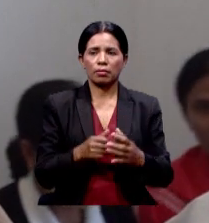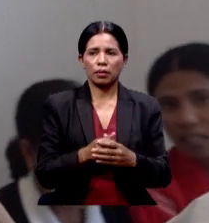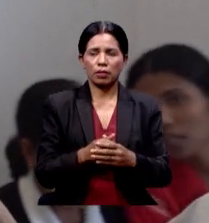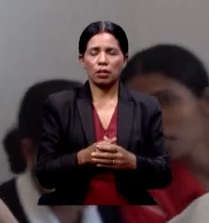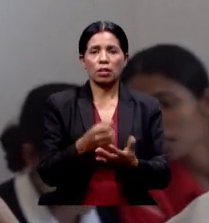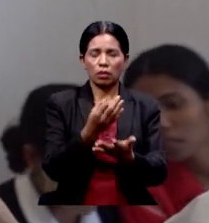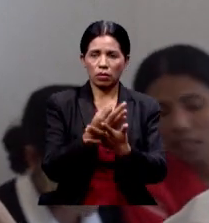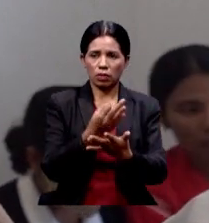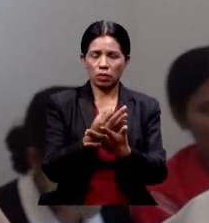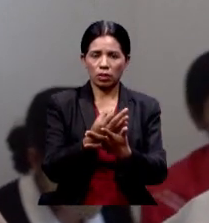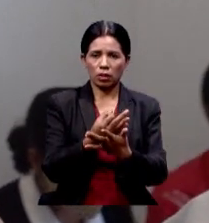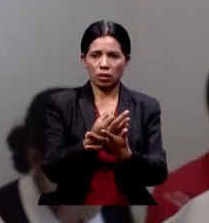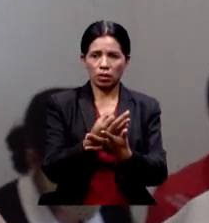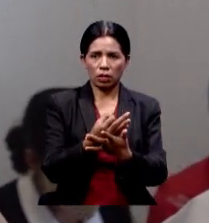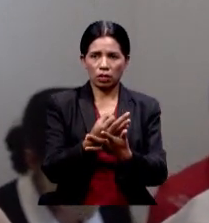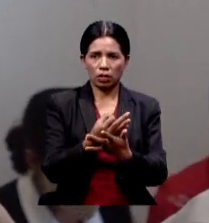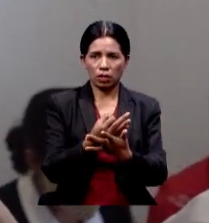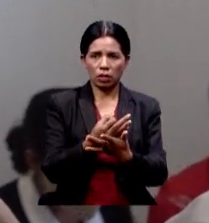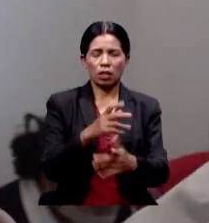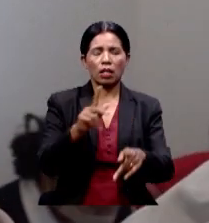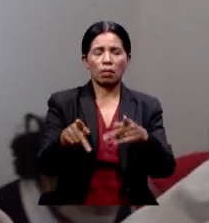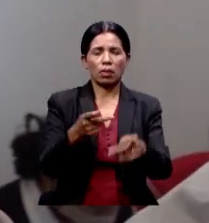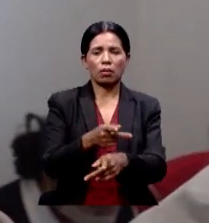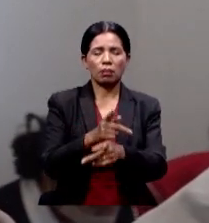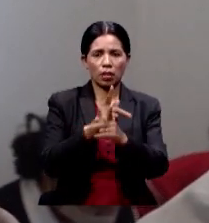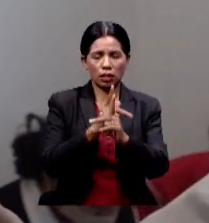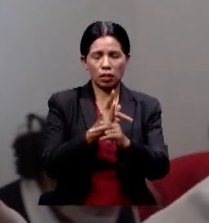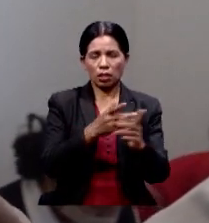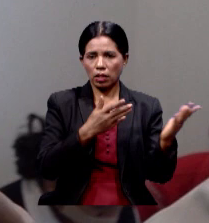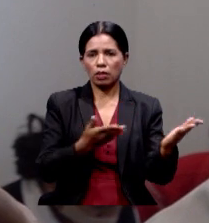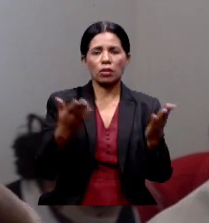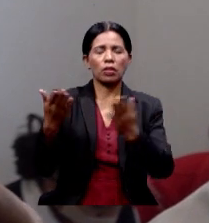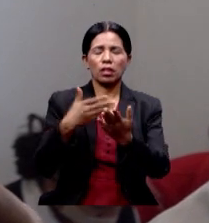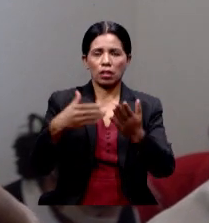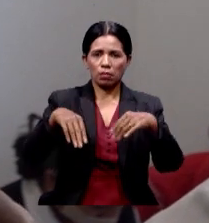subsídio para empresa importador sila. Ni iha na be